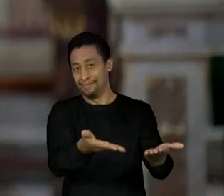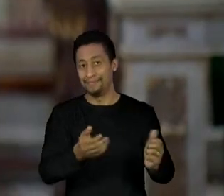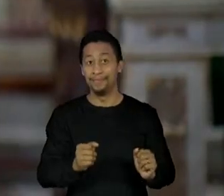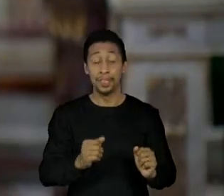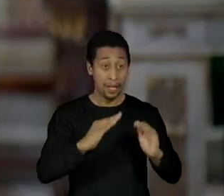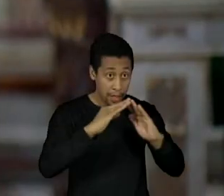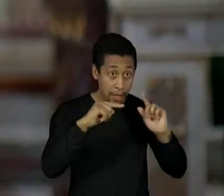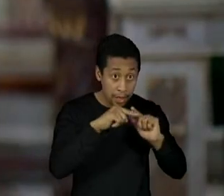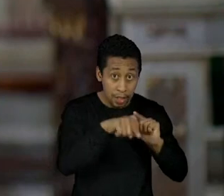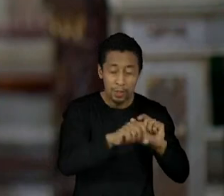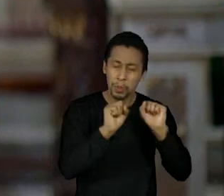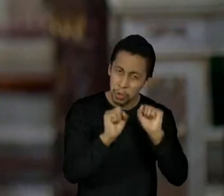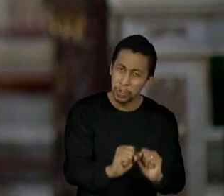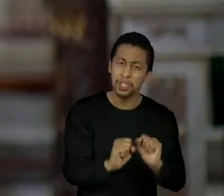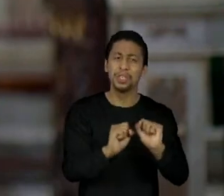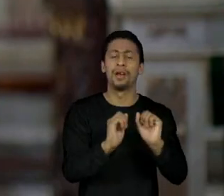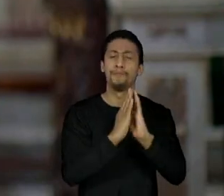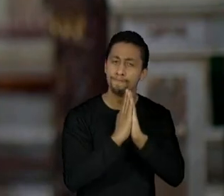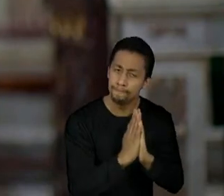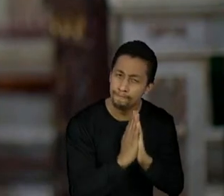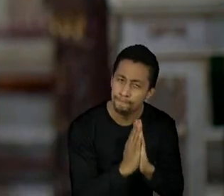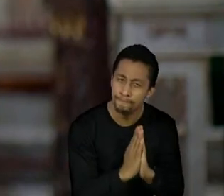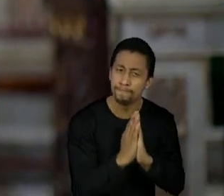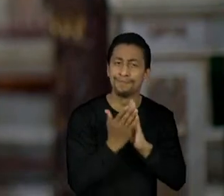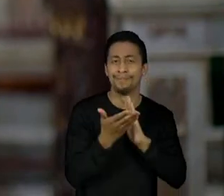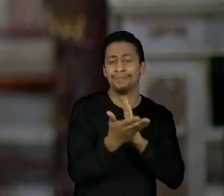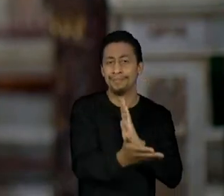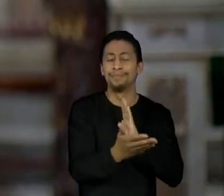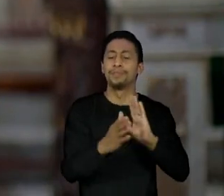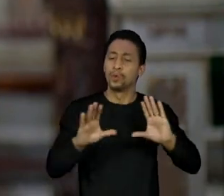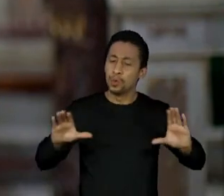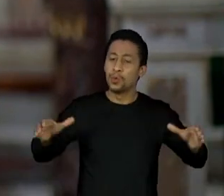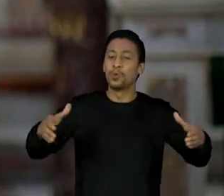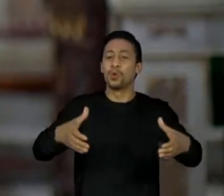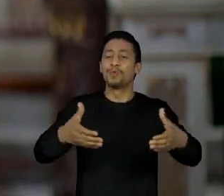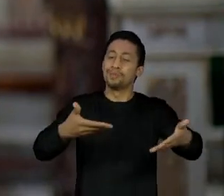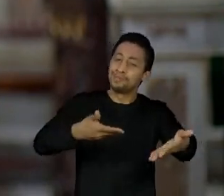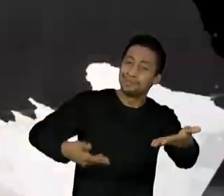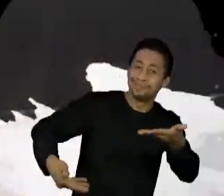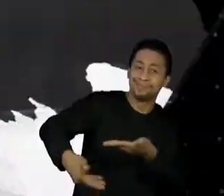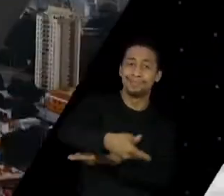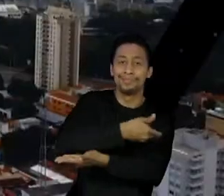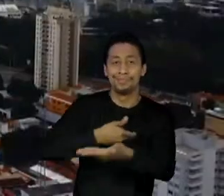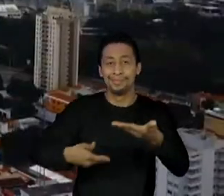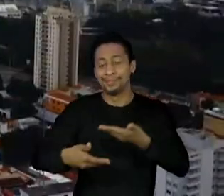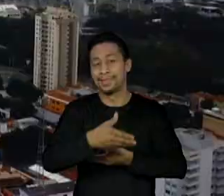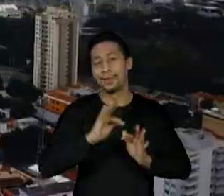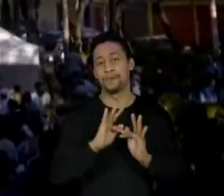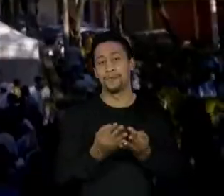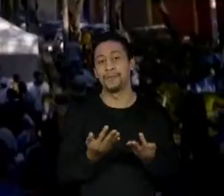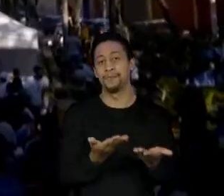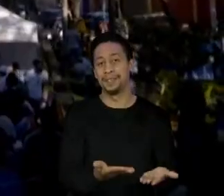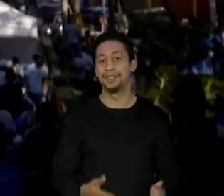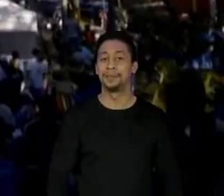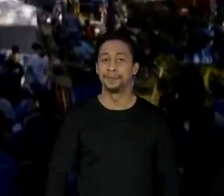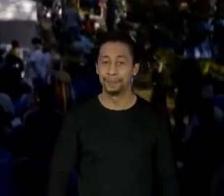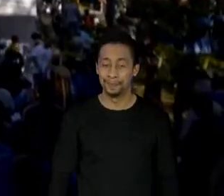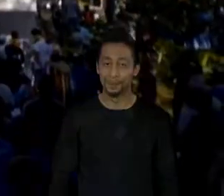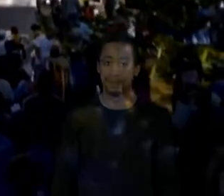eles podiam rezar, eles podiam reorganizar as suas famílias. Senhora